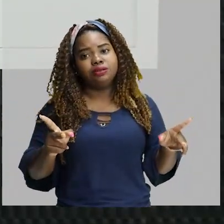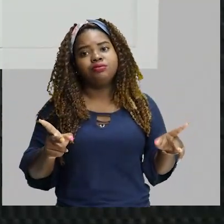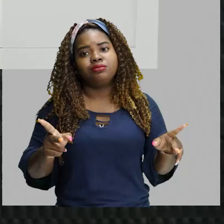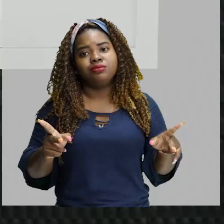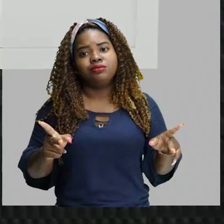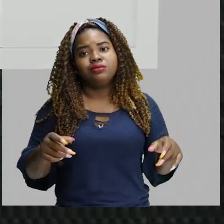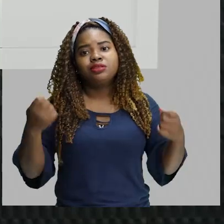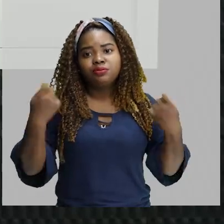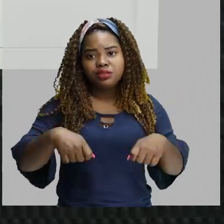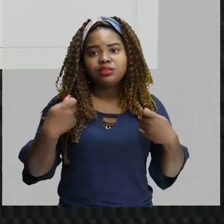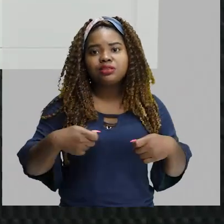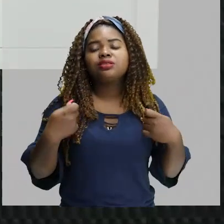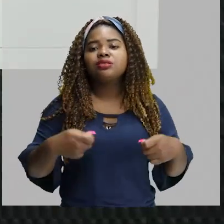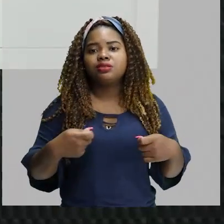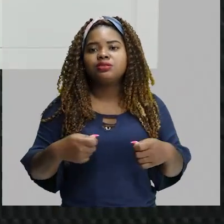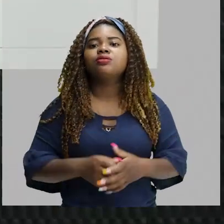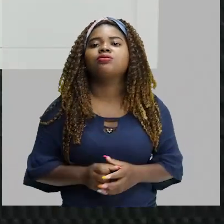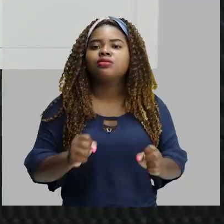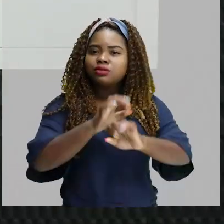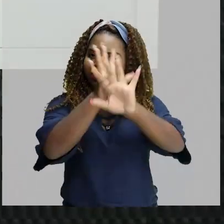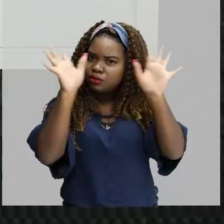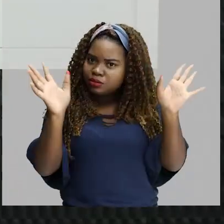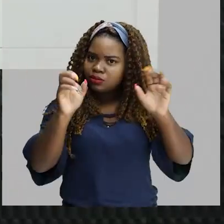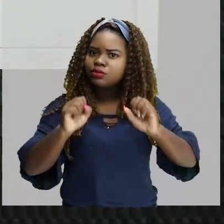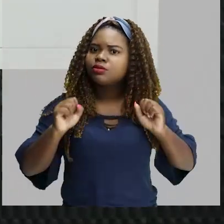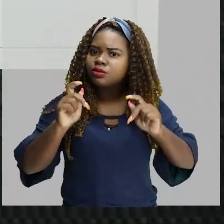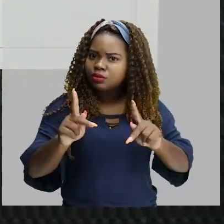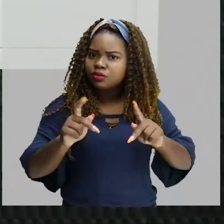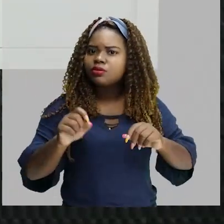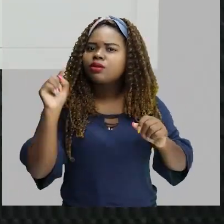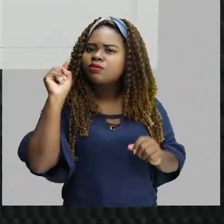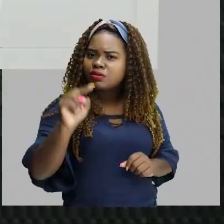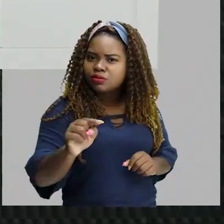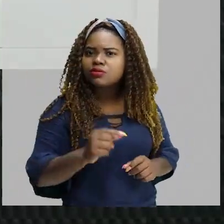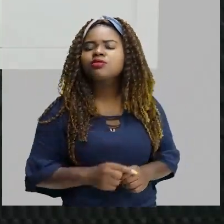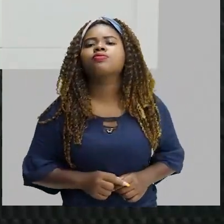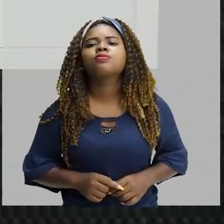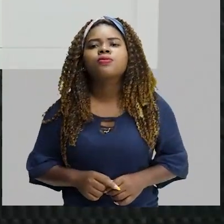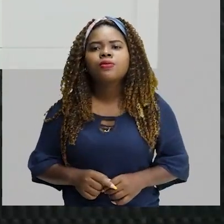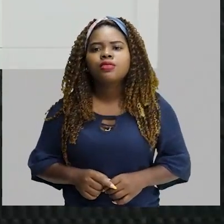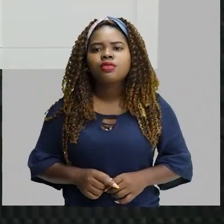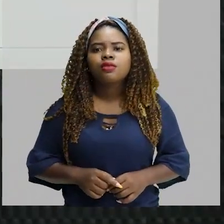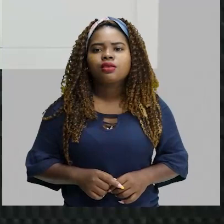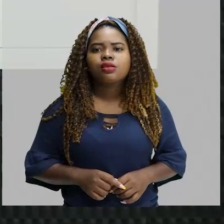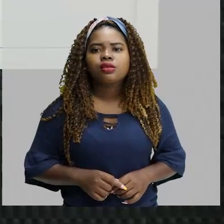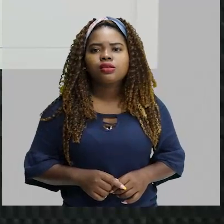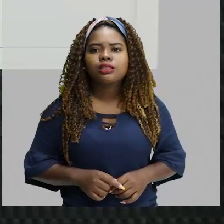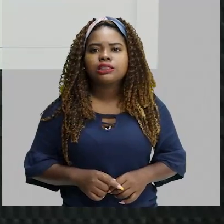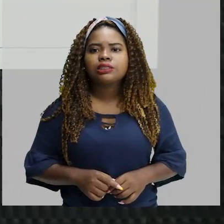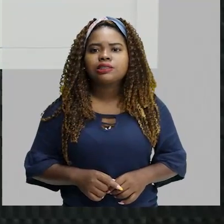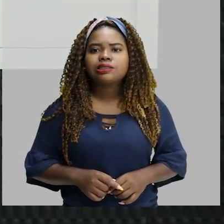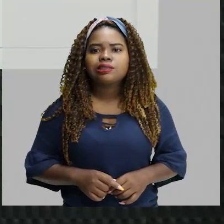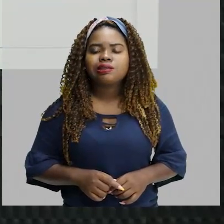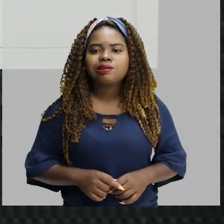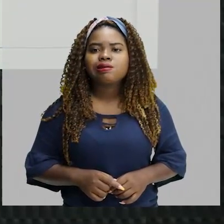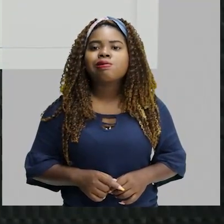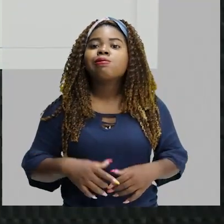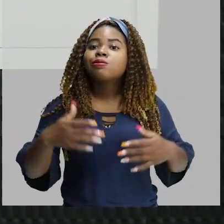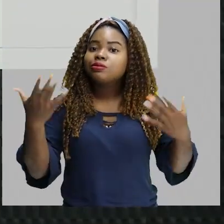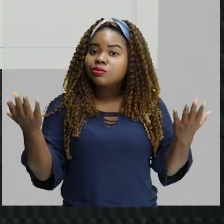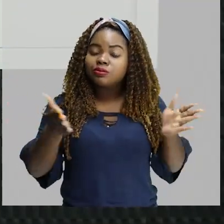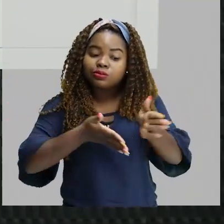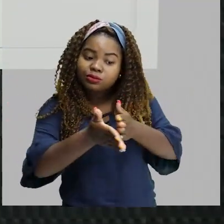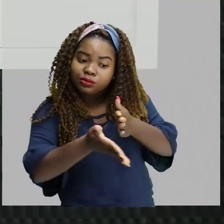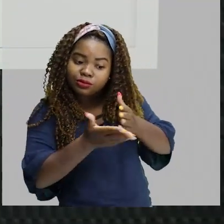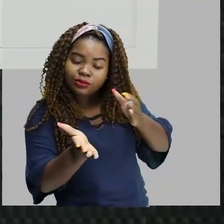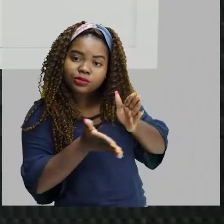ser respeitados, identificados e pontuados a vocês. Então, meus senhores, fica aqui uma recomendação